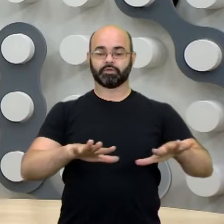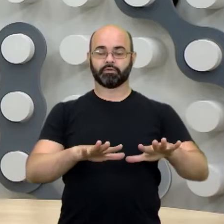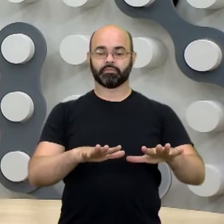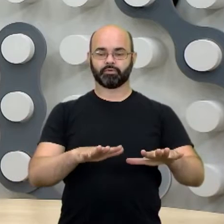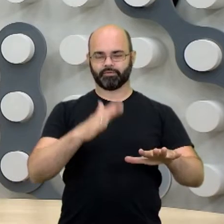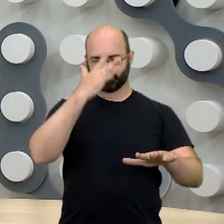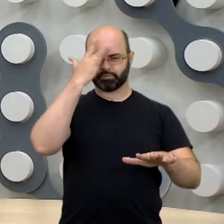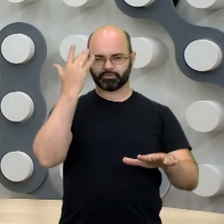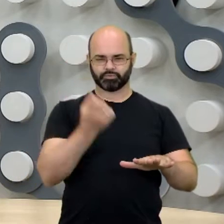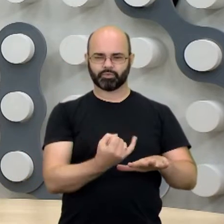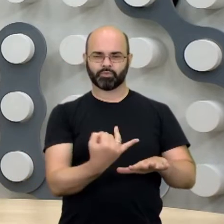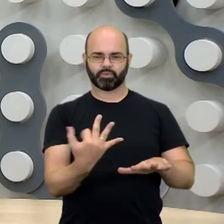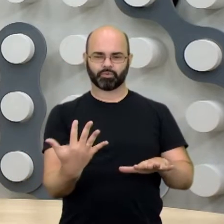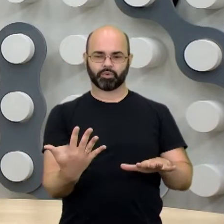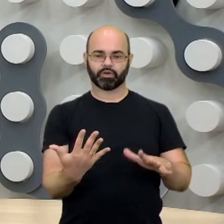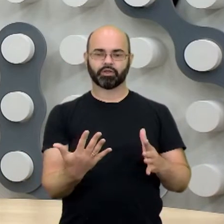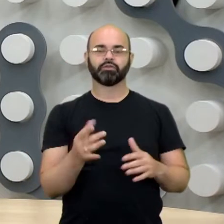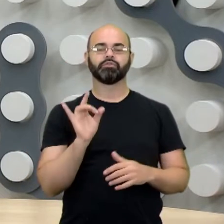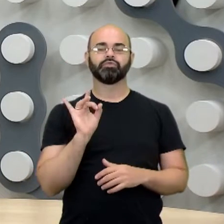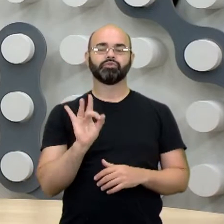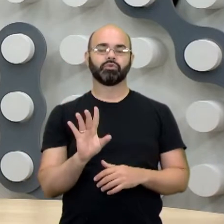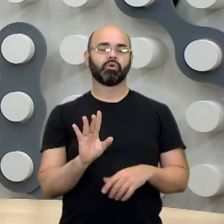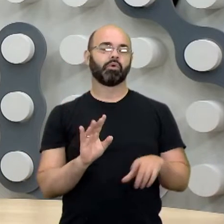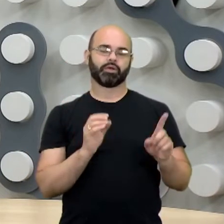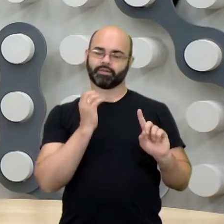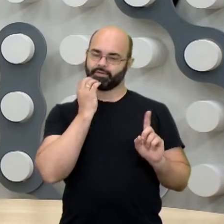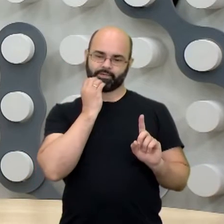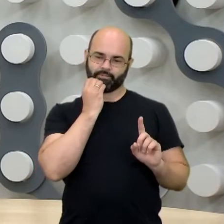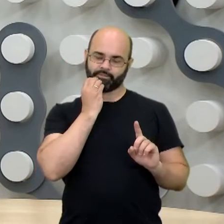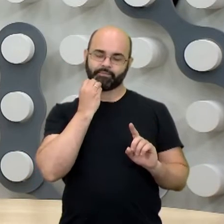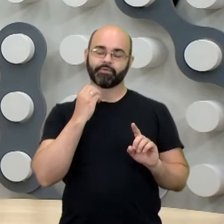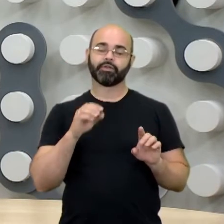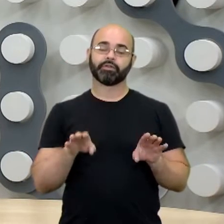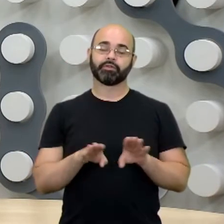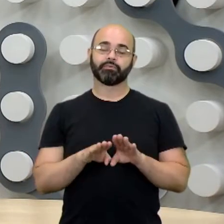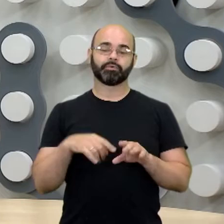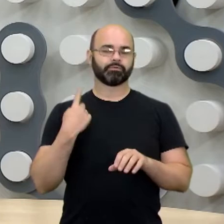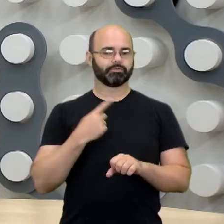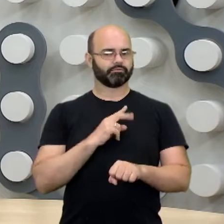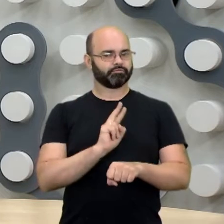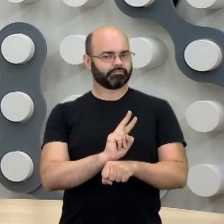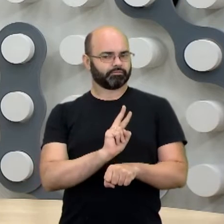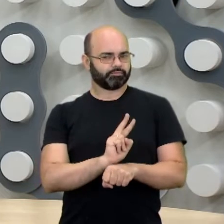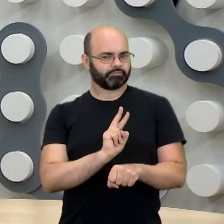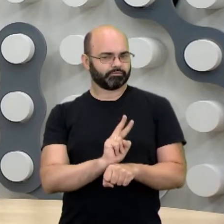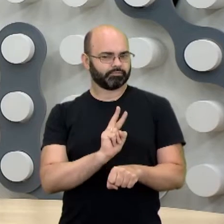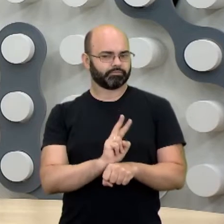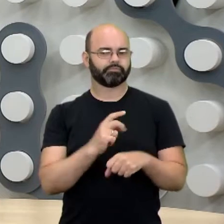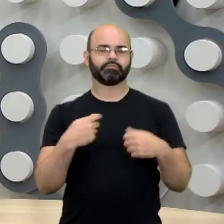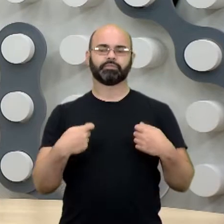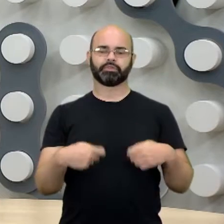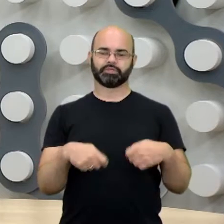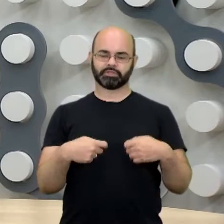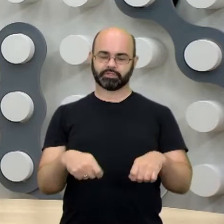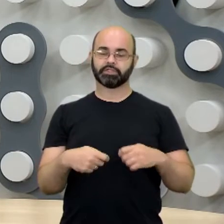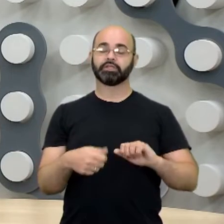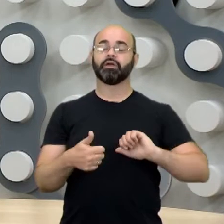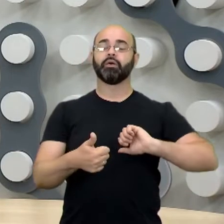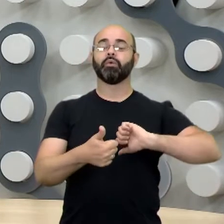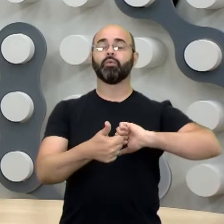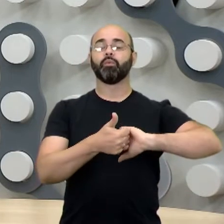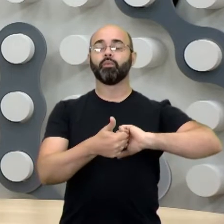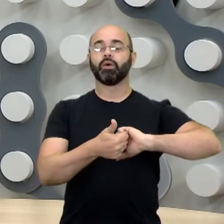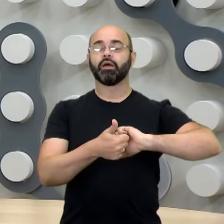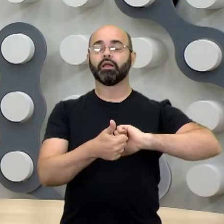nessa relação de quantidade, também nós temos que preservar, né, e cada vez mais manter a qualidade